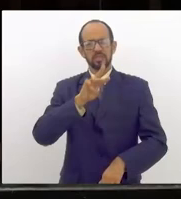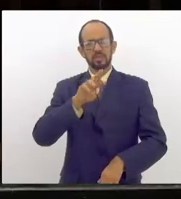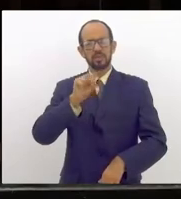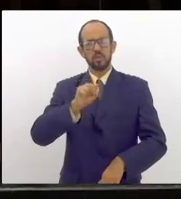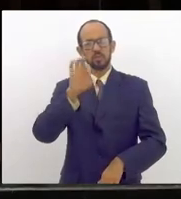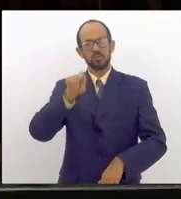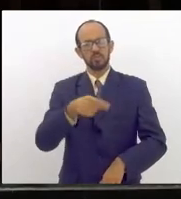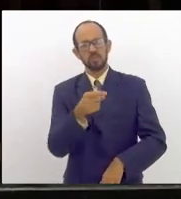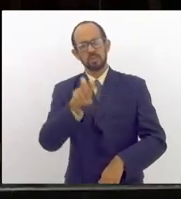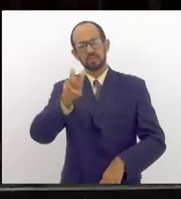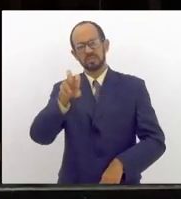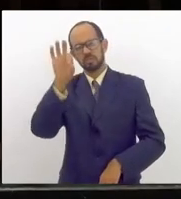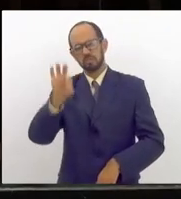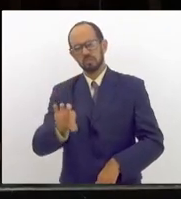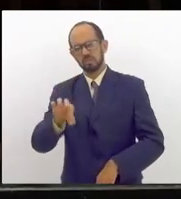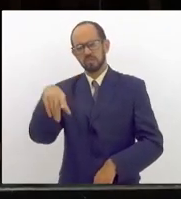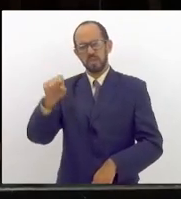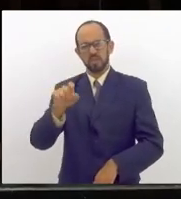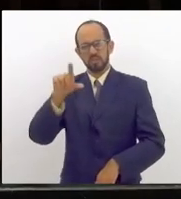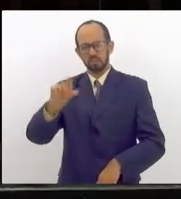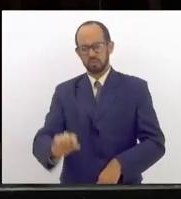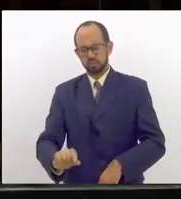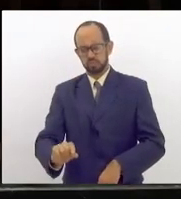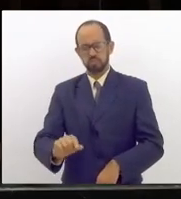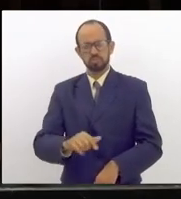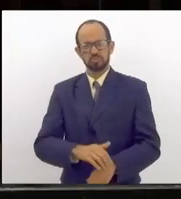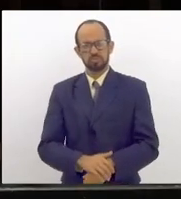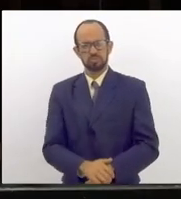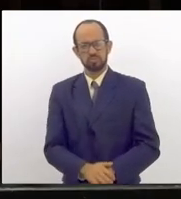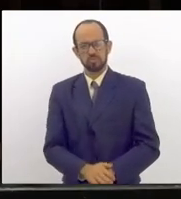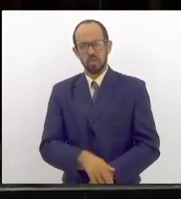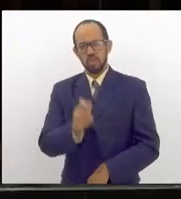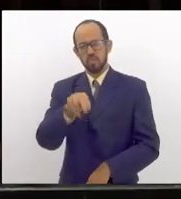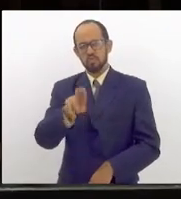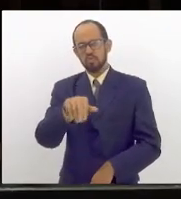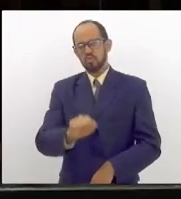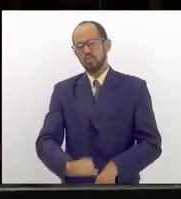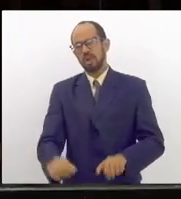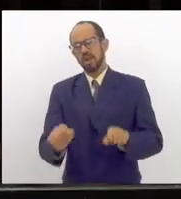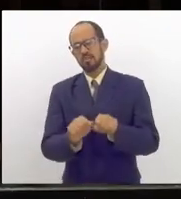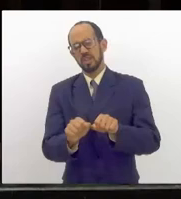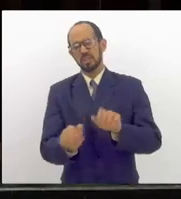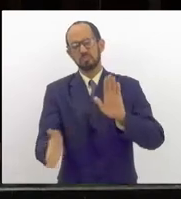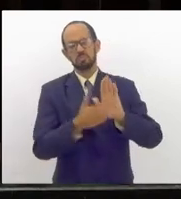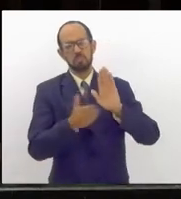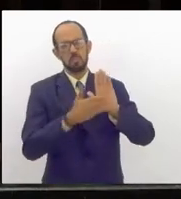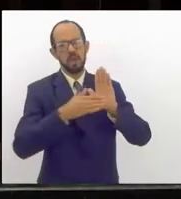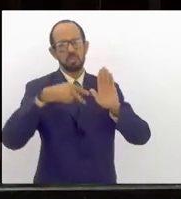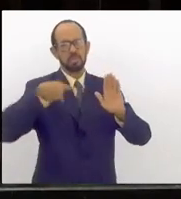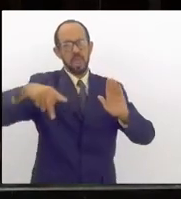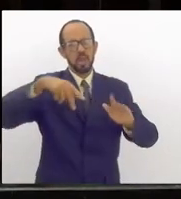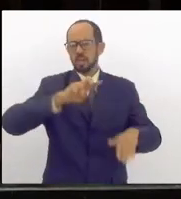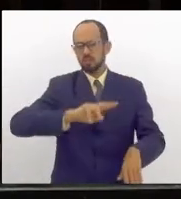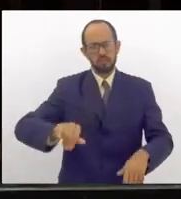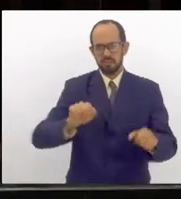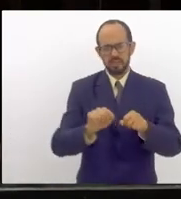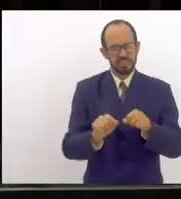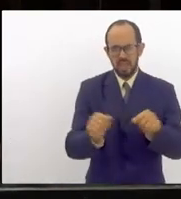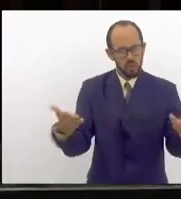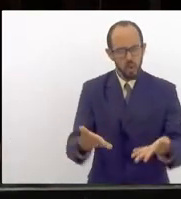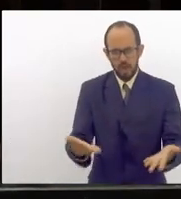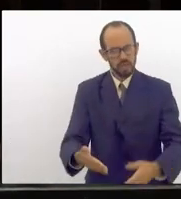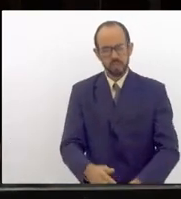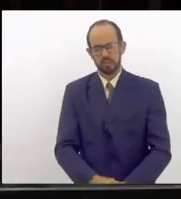defasagem ele nunca mandou a sua promessa para Leste para discutir e não vai mandar agora